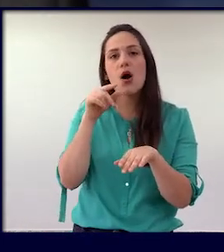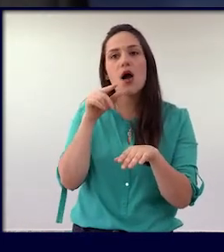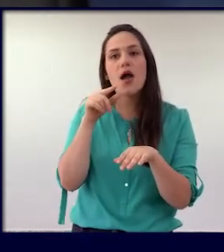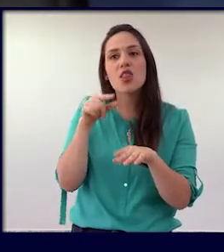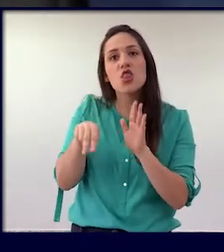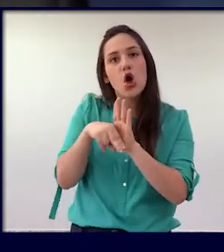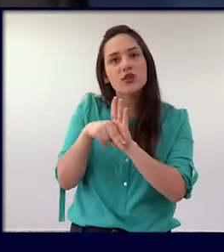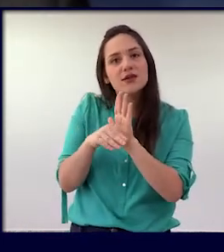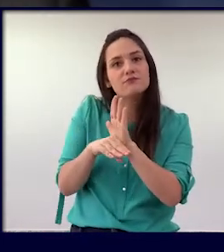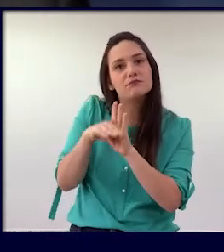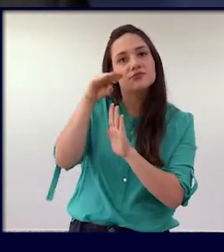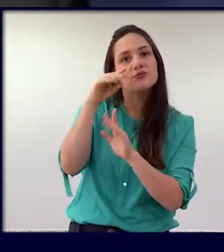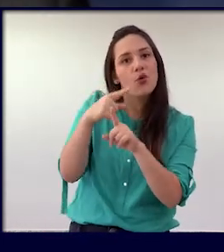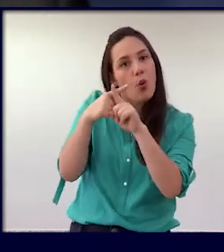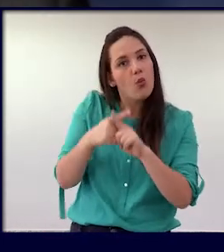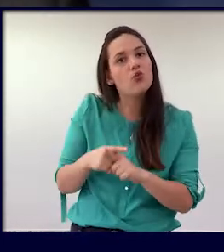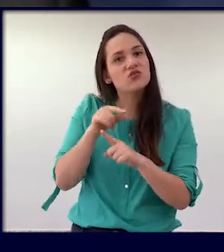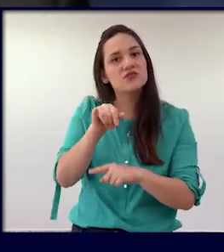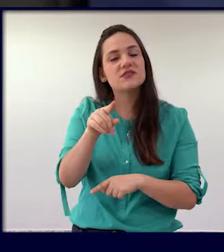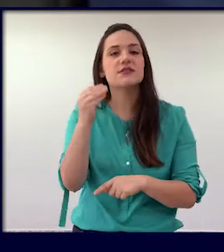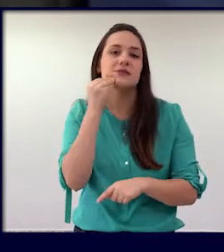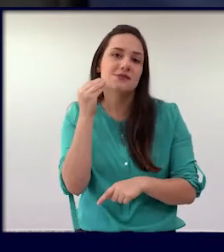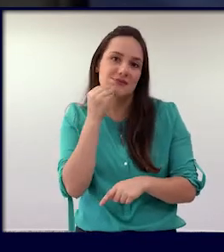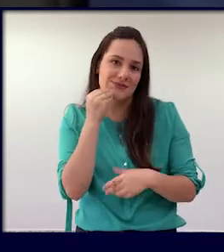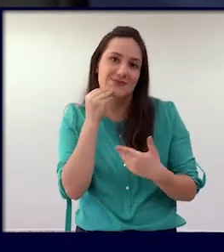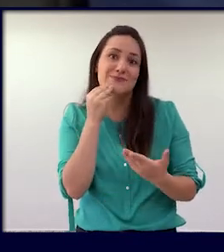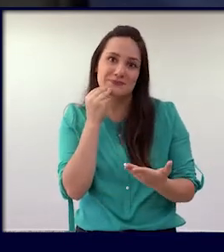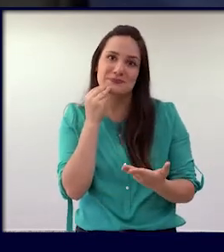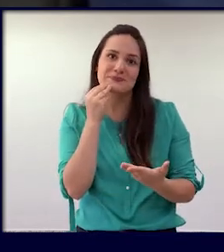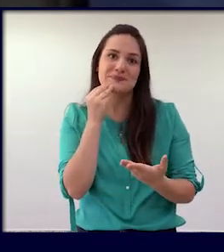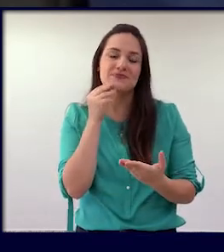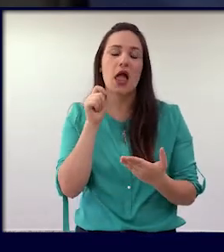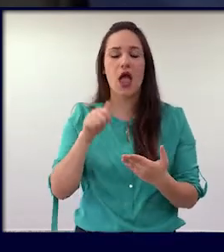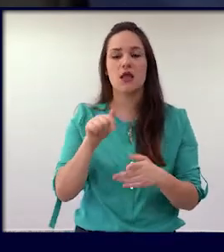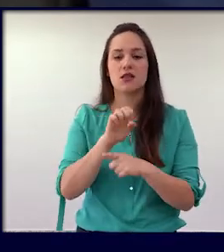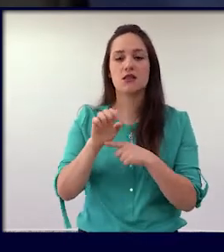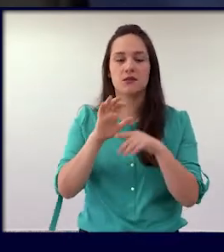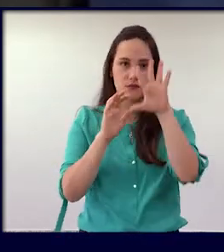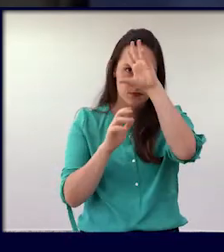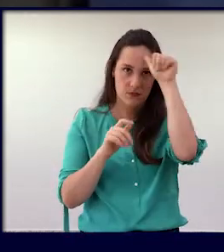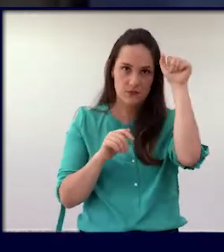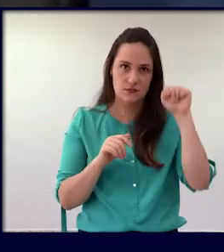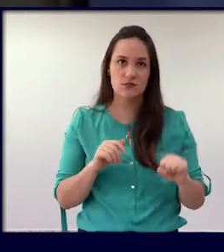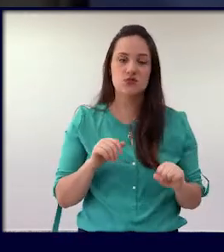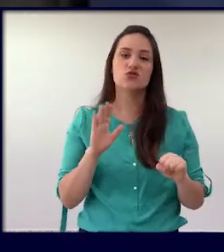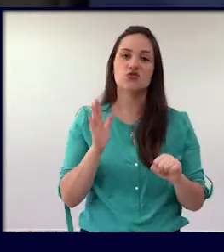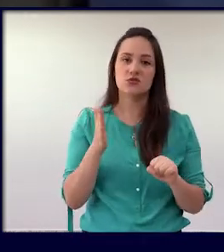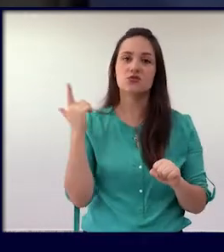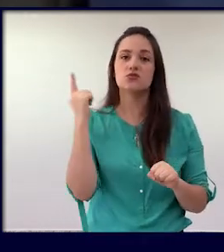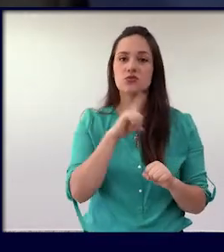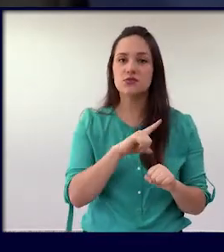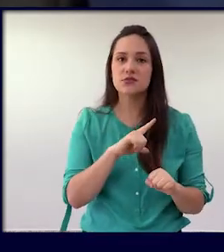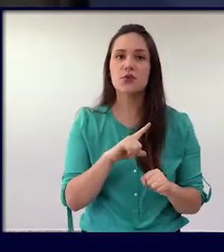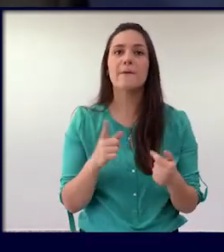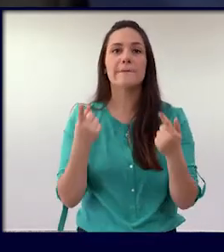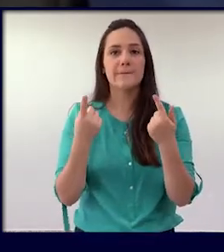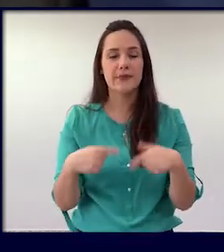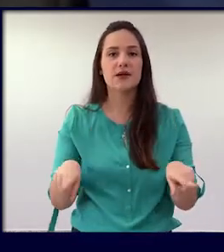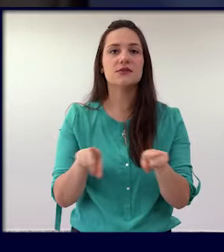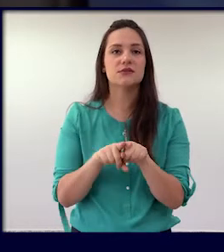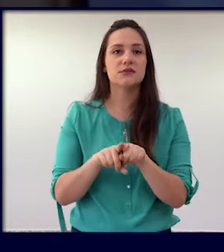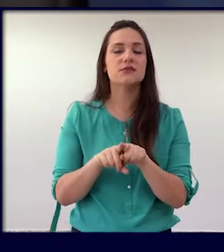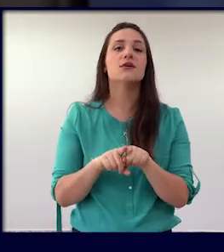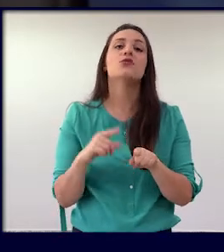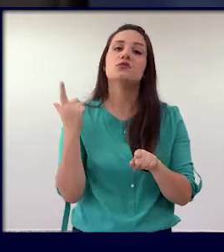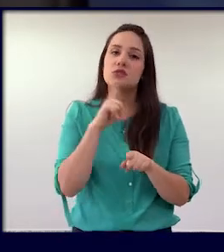Então, também é uma vantagem para ser usada futuramente. Aqui no estado de Mato Grosso do Sul, nós obtivemos